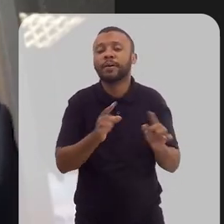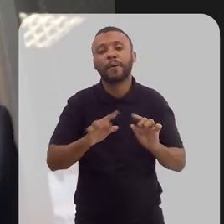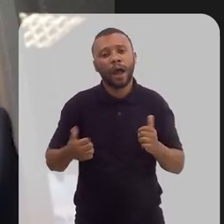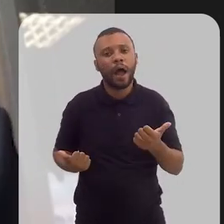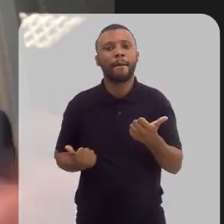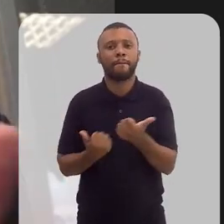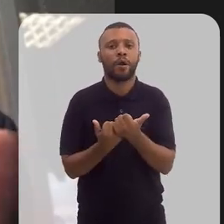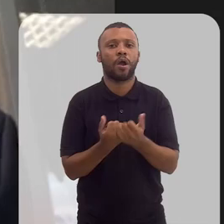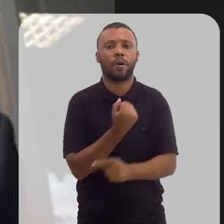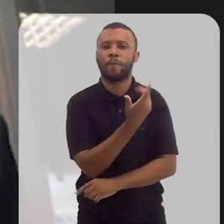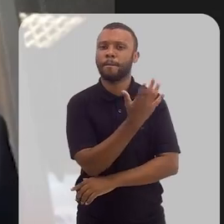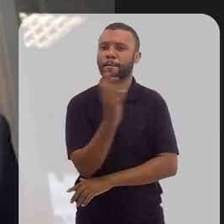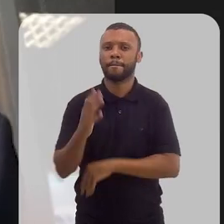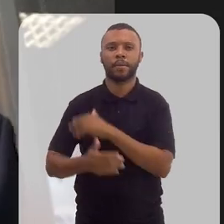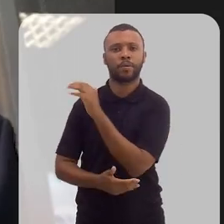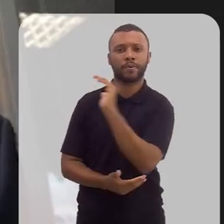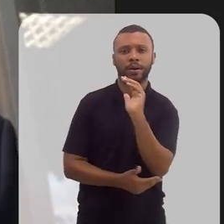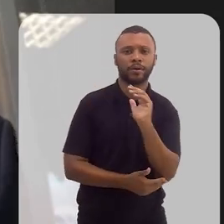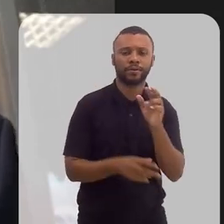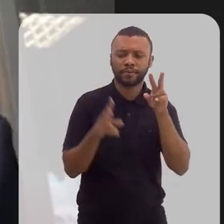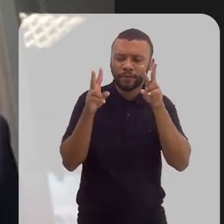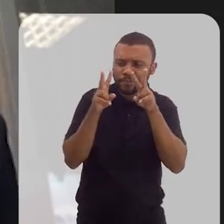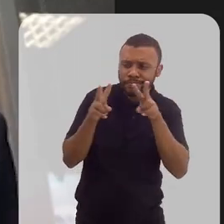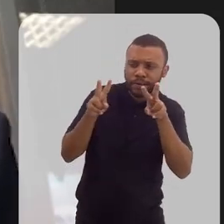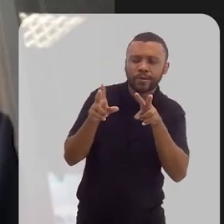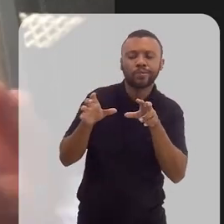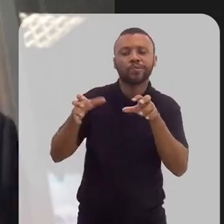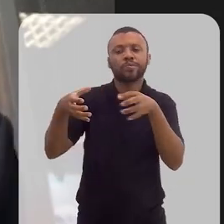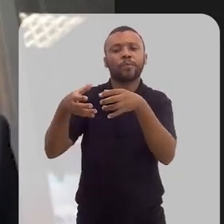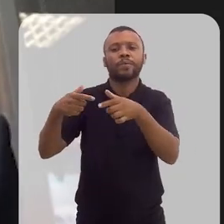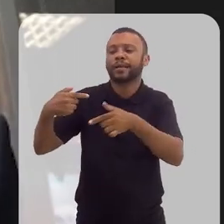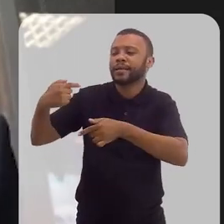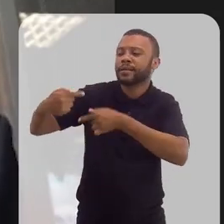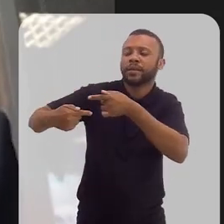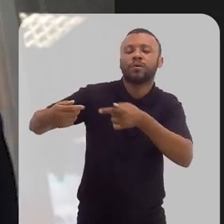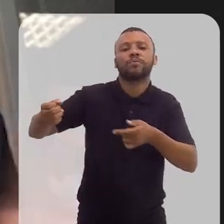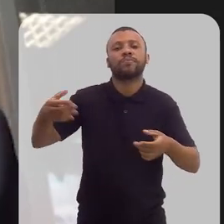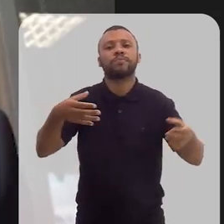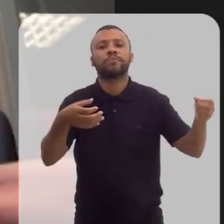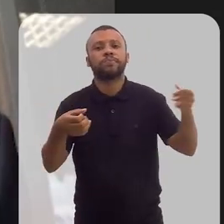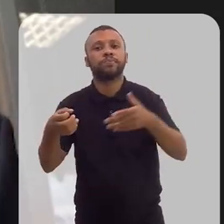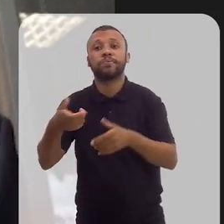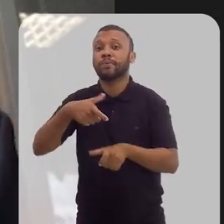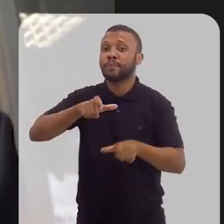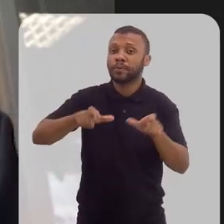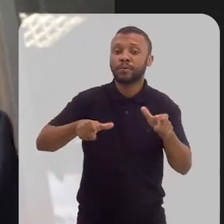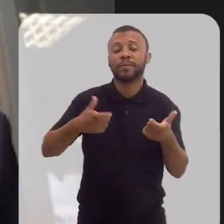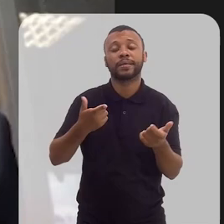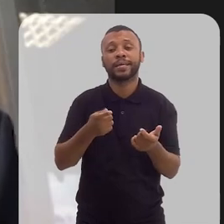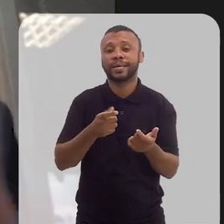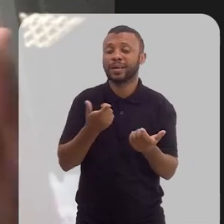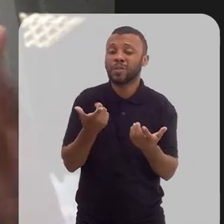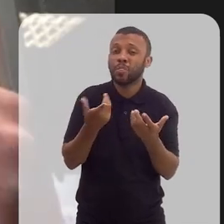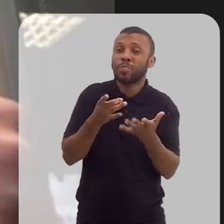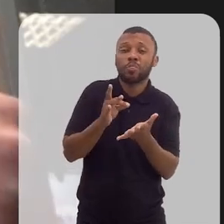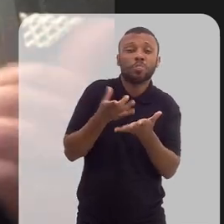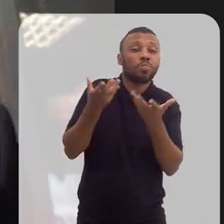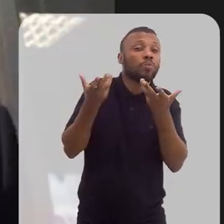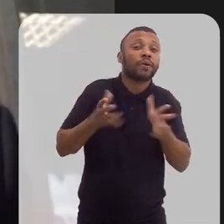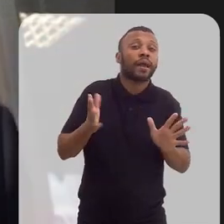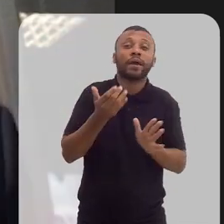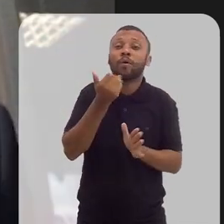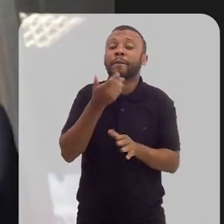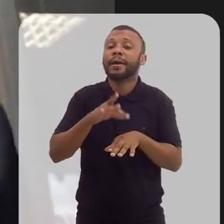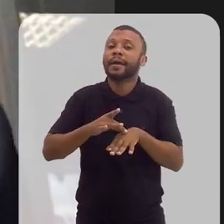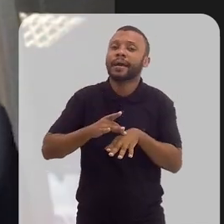E é um pouco isso que a gente vai ver nessas novas gerações. A gente vê aquela, por exemplo, você tem aí as pessoas que não comem carne, né? E que